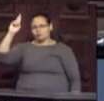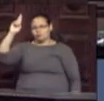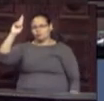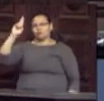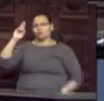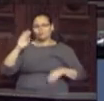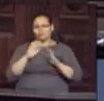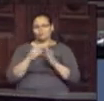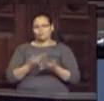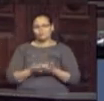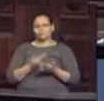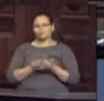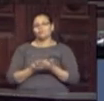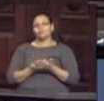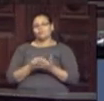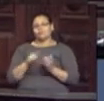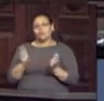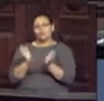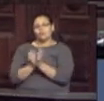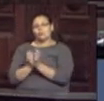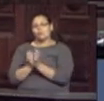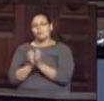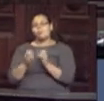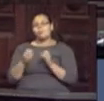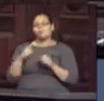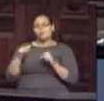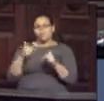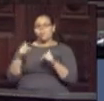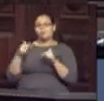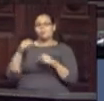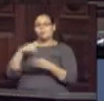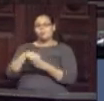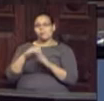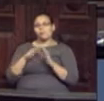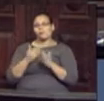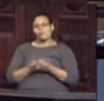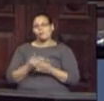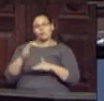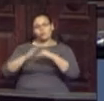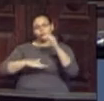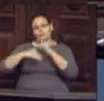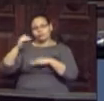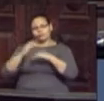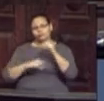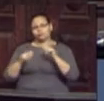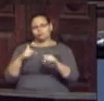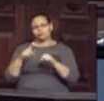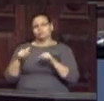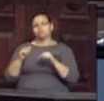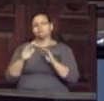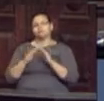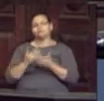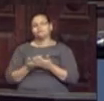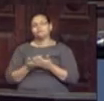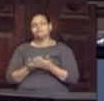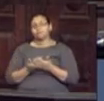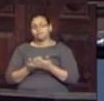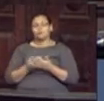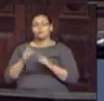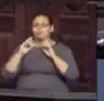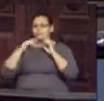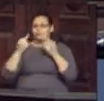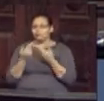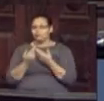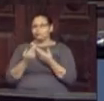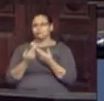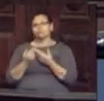das escolas, as comunidades escolares, os profissionais da educação. Portanto, amanhã, nesta reunião que foi arrancada